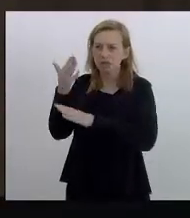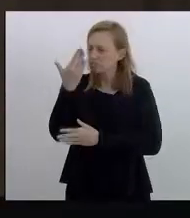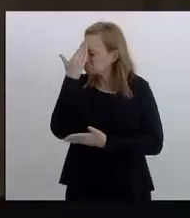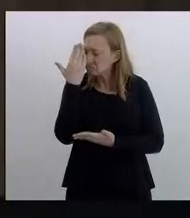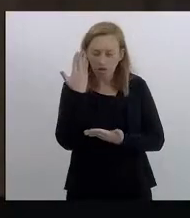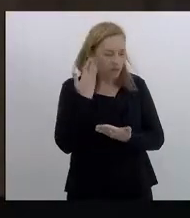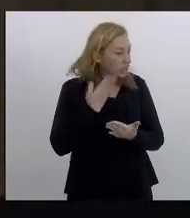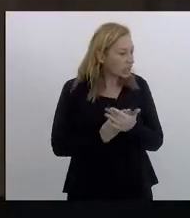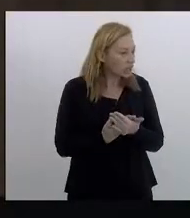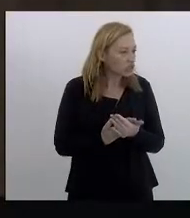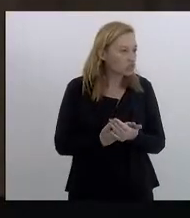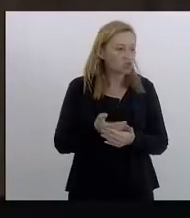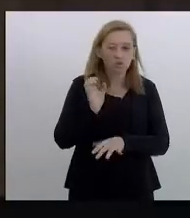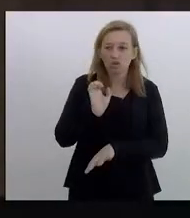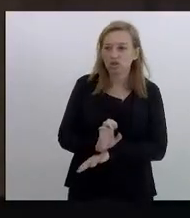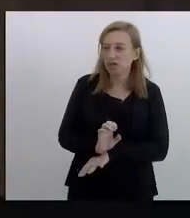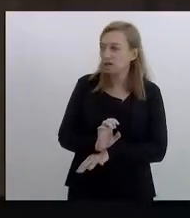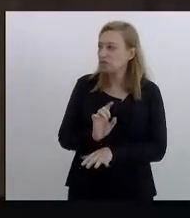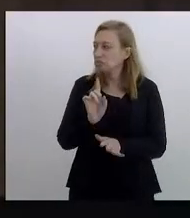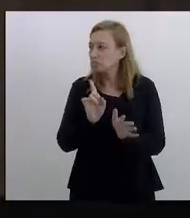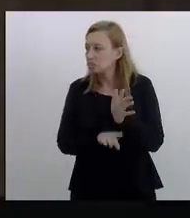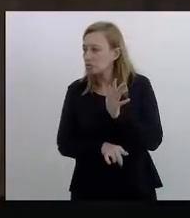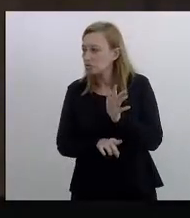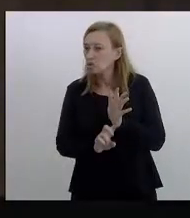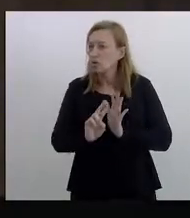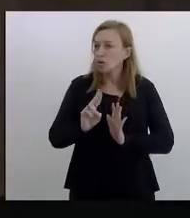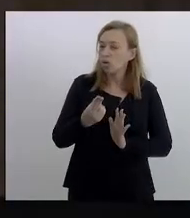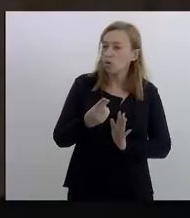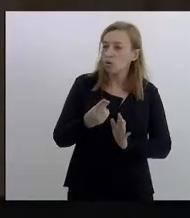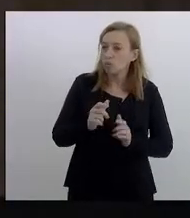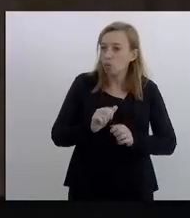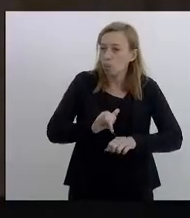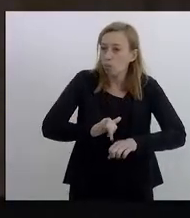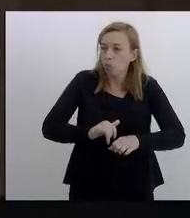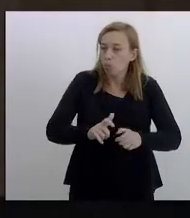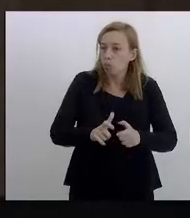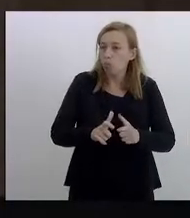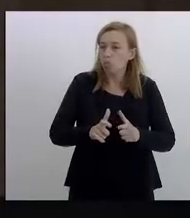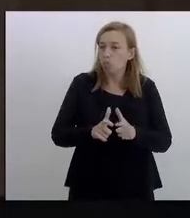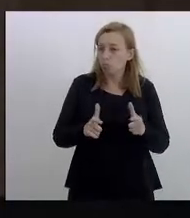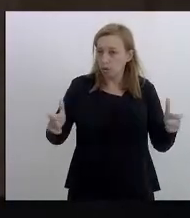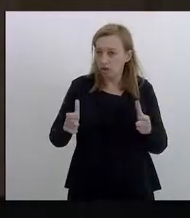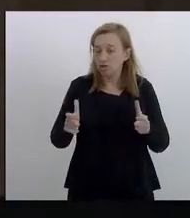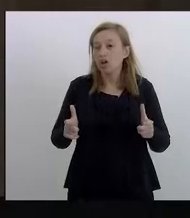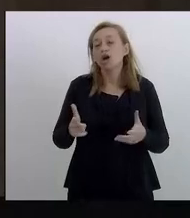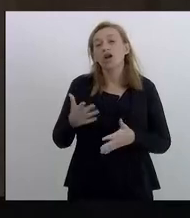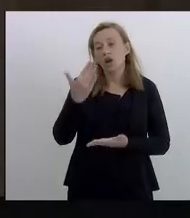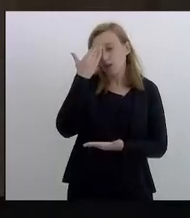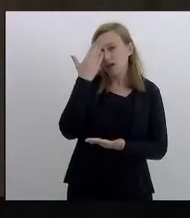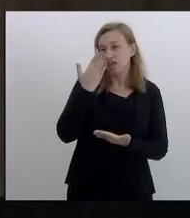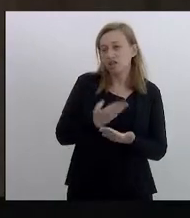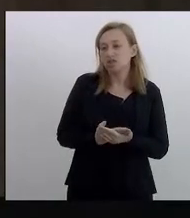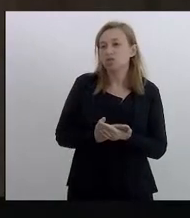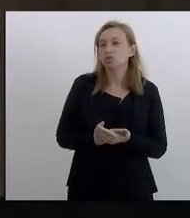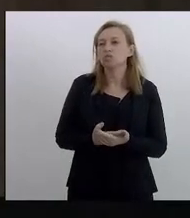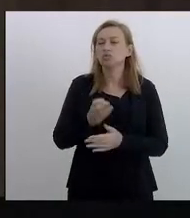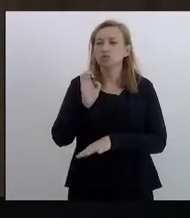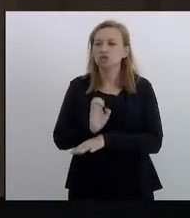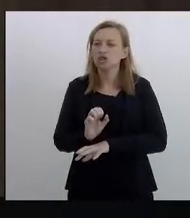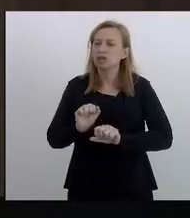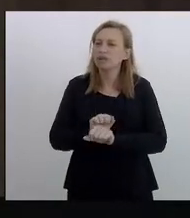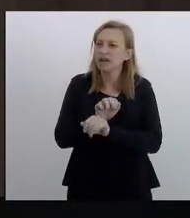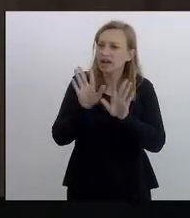no Estado nem mínimo demais, nem obeso. Acredito no Estado enxuto. Acho que a gente tem muito o que